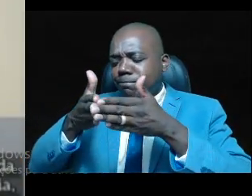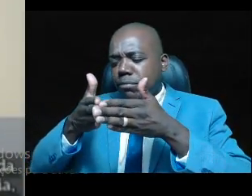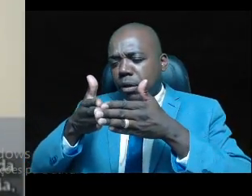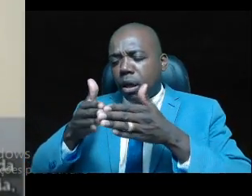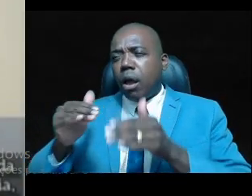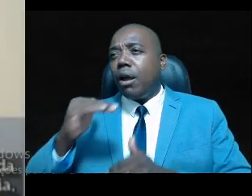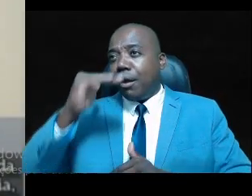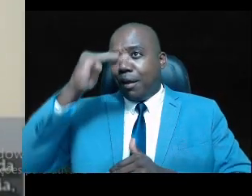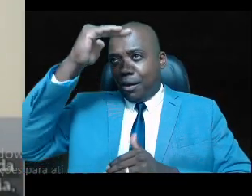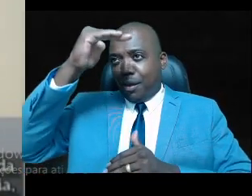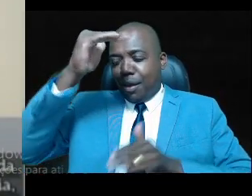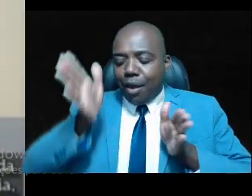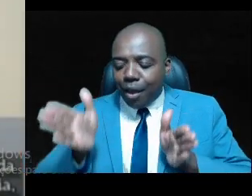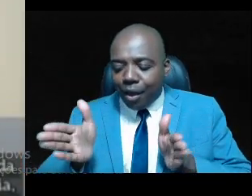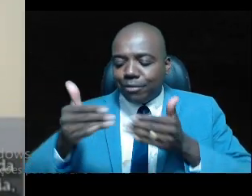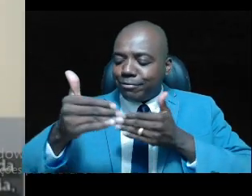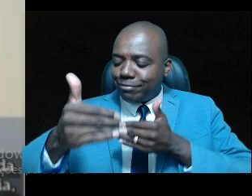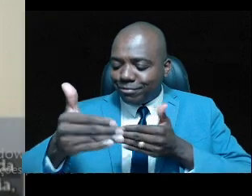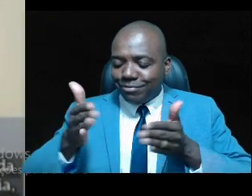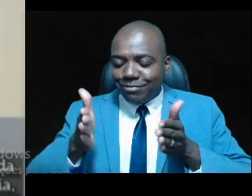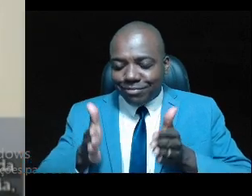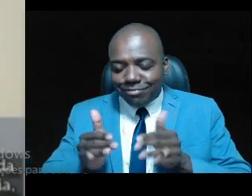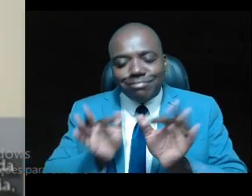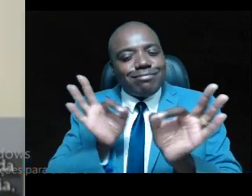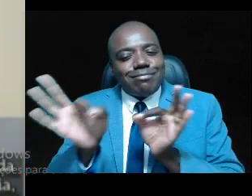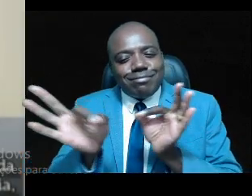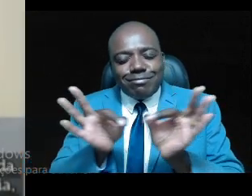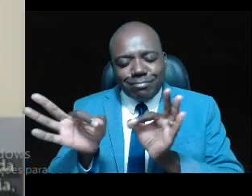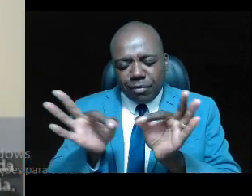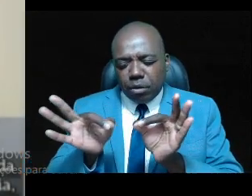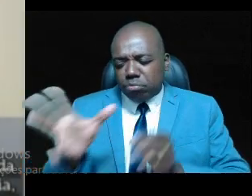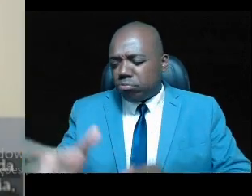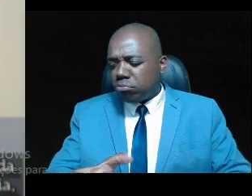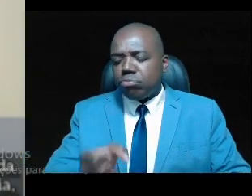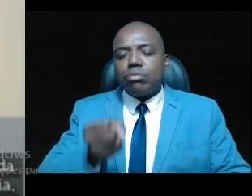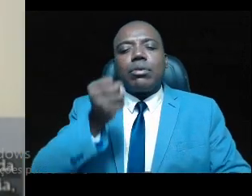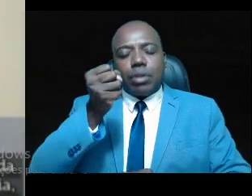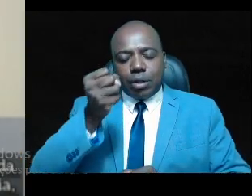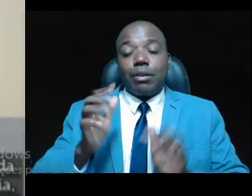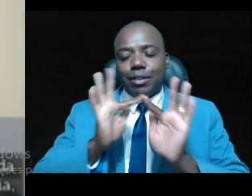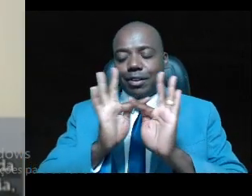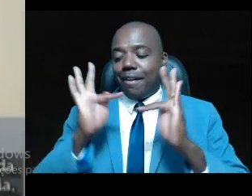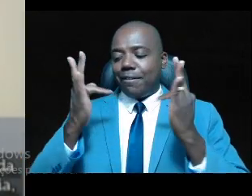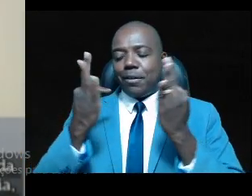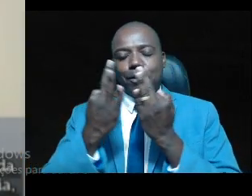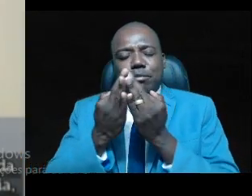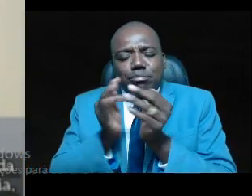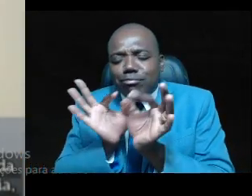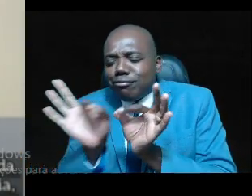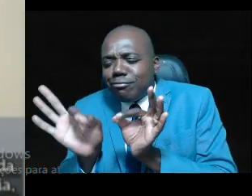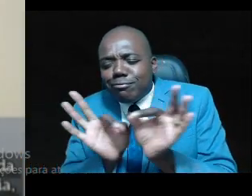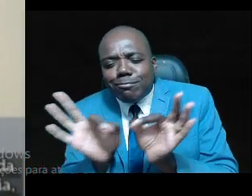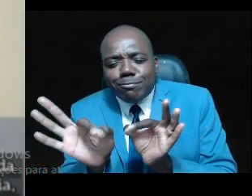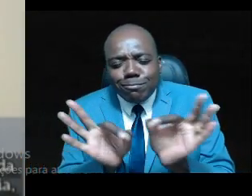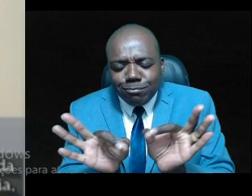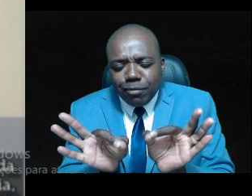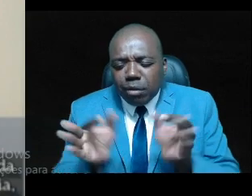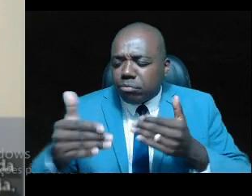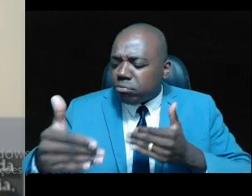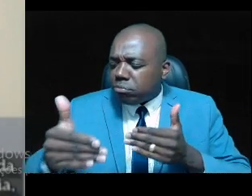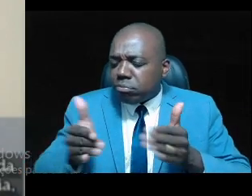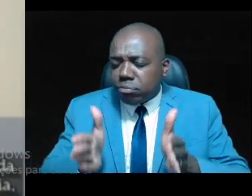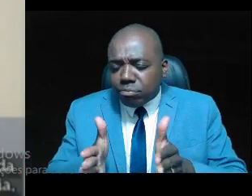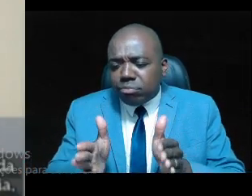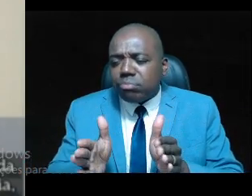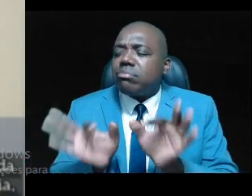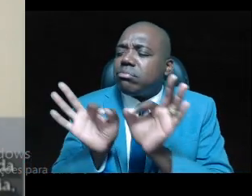temeu, e para a salvação da sua família preparou a arca, pela qual condenou